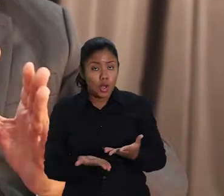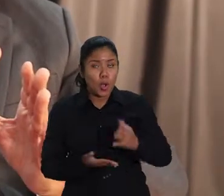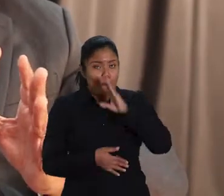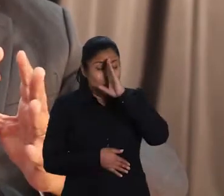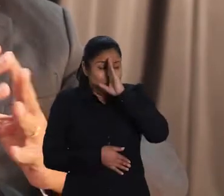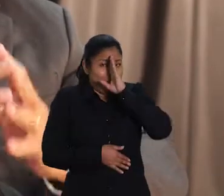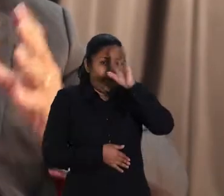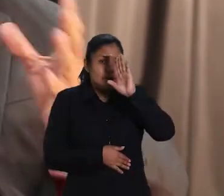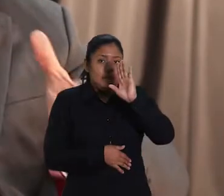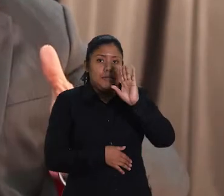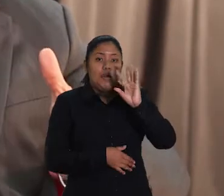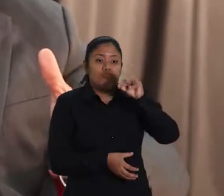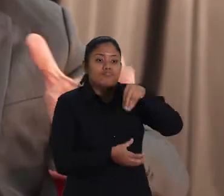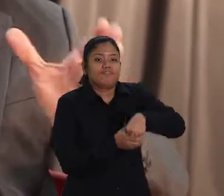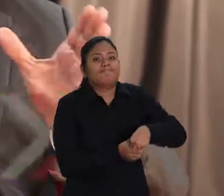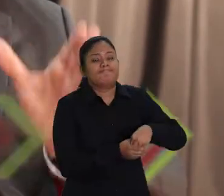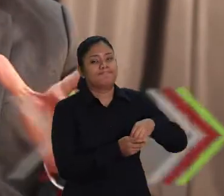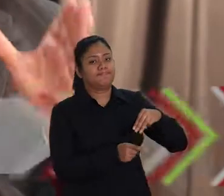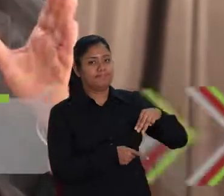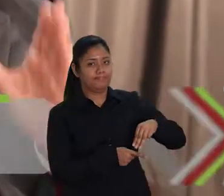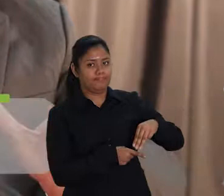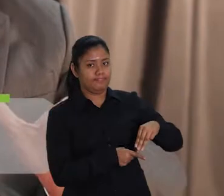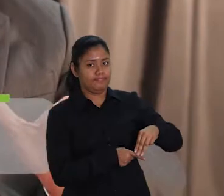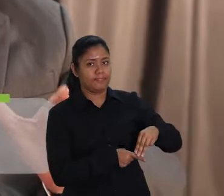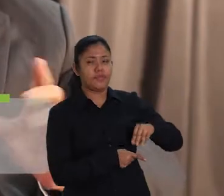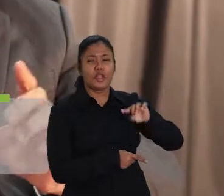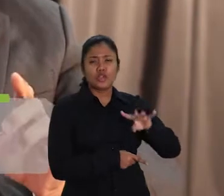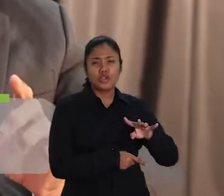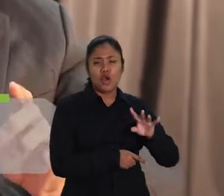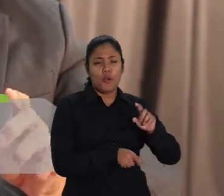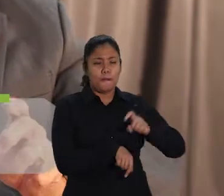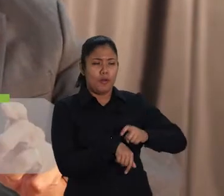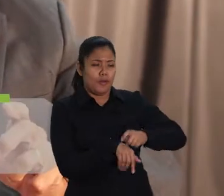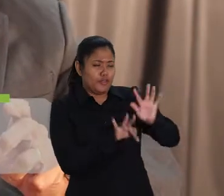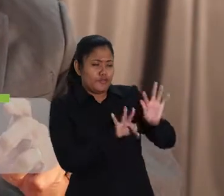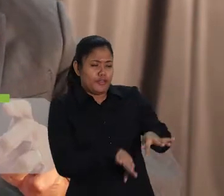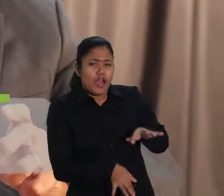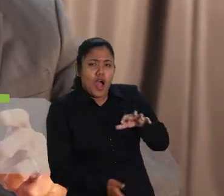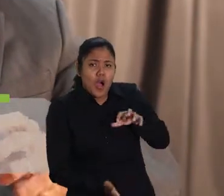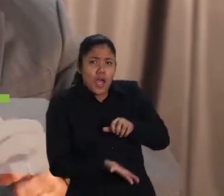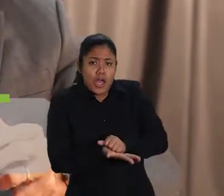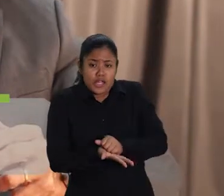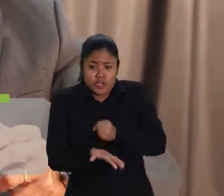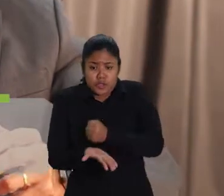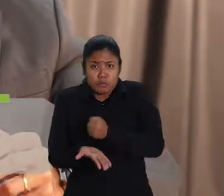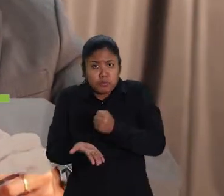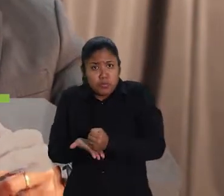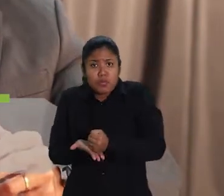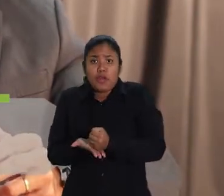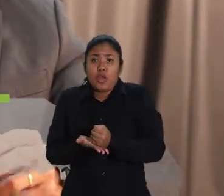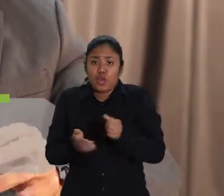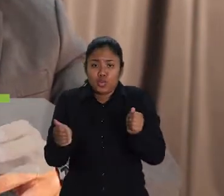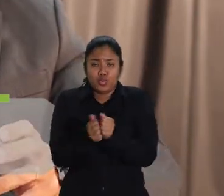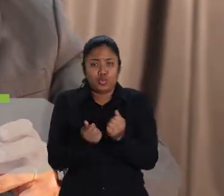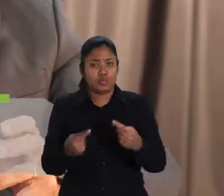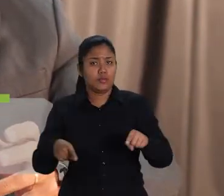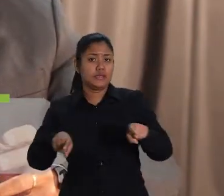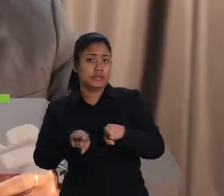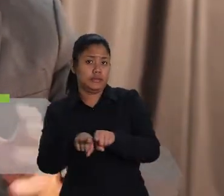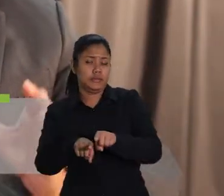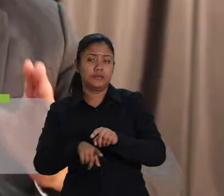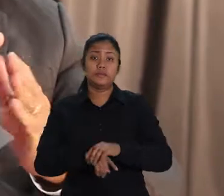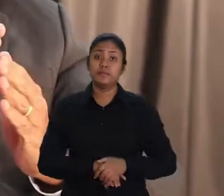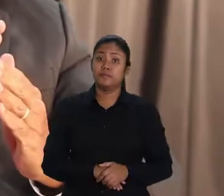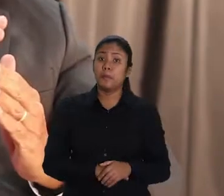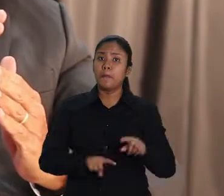acontece predominantemente nos municípios somente a fase final de registro é que os cartórios em suas mulheres que vão trabalhar